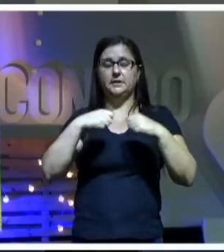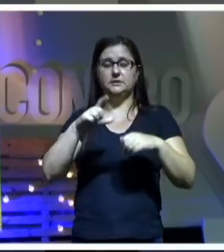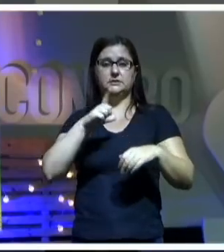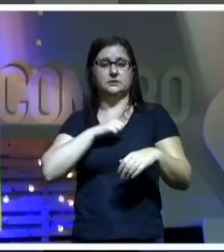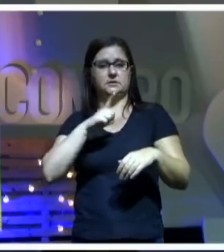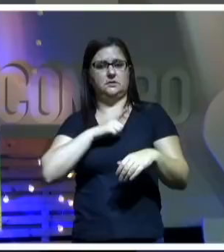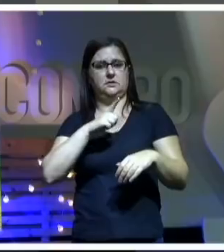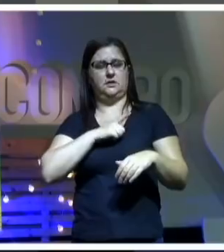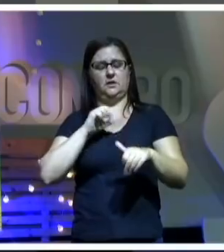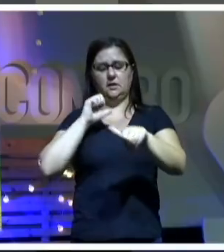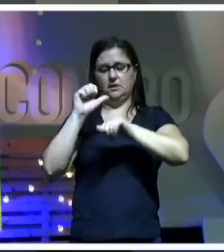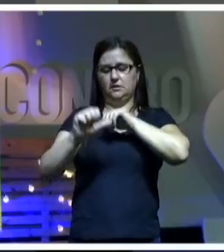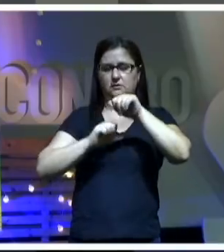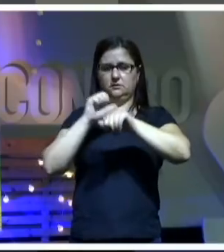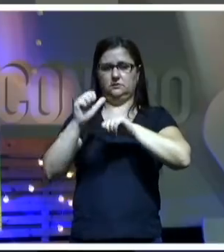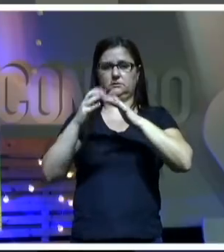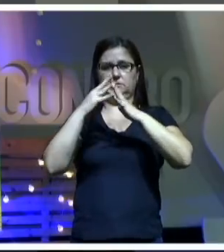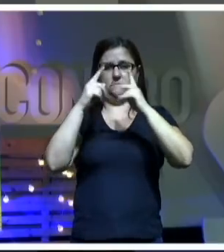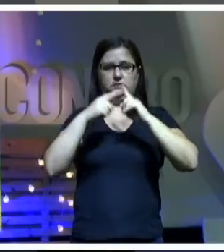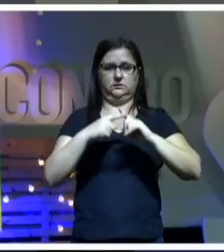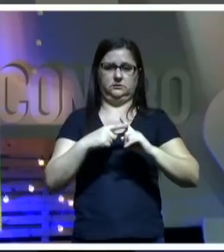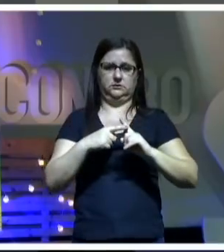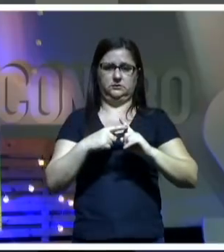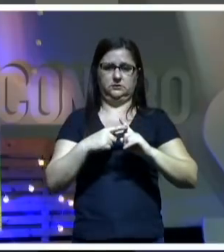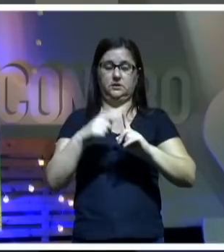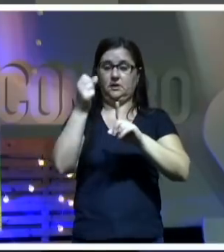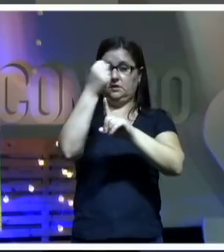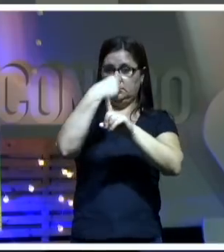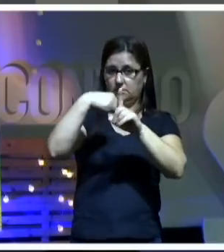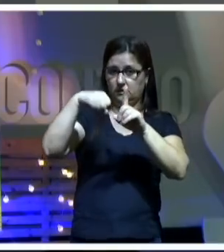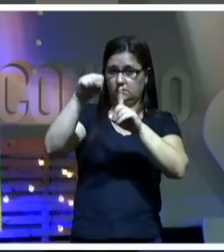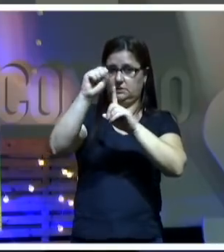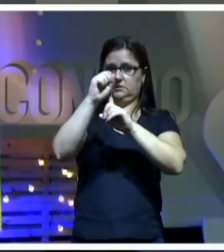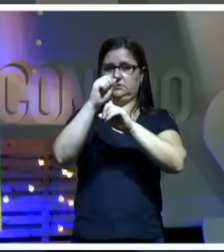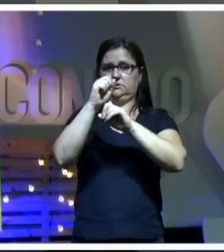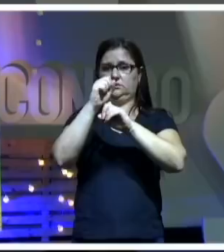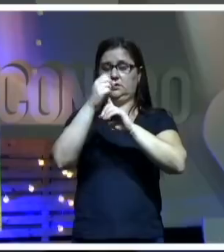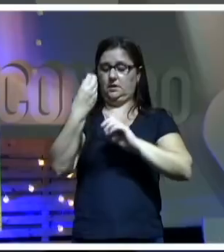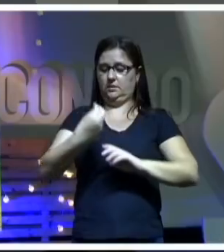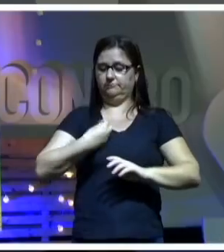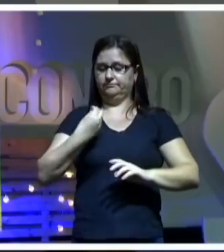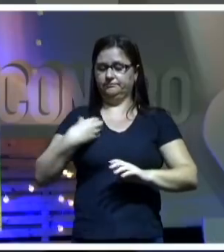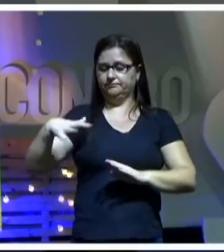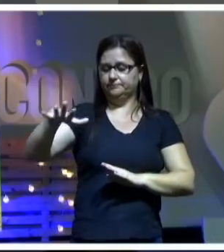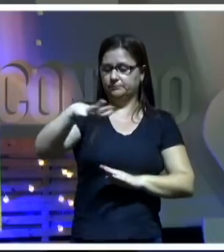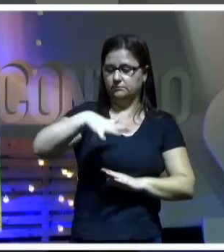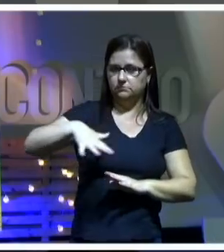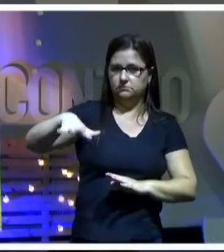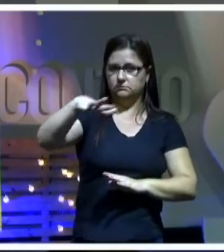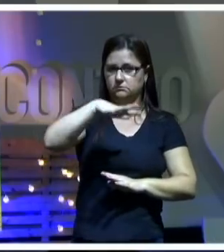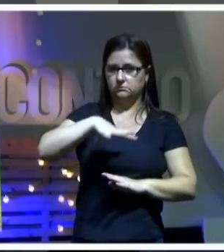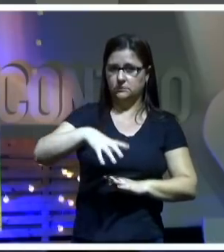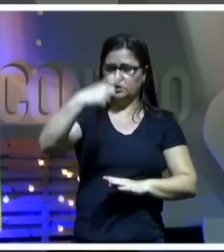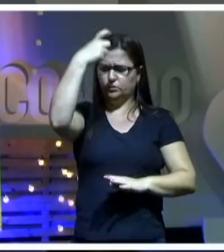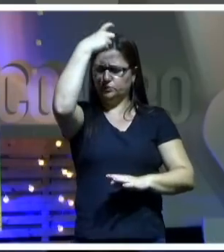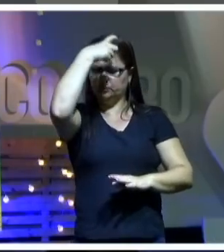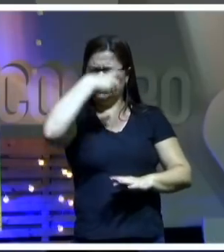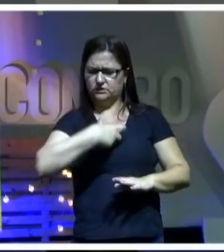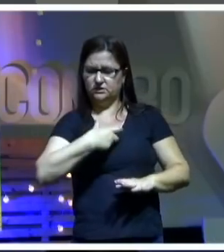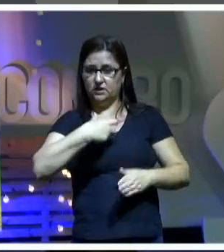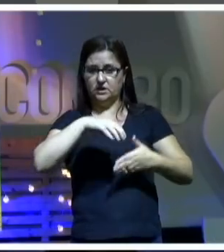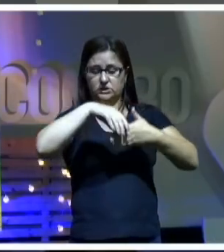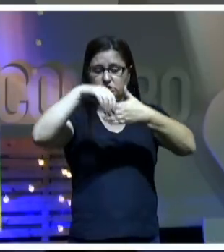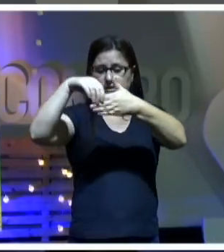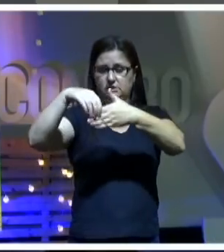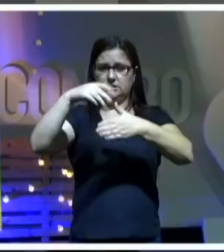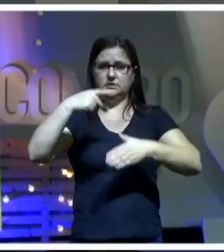a sua transformação da sociedade e do contexto em que ela tá eu vou falar da identidade dos líderes